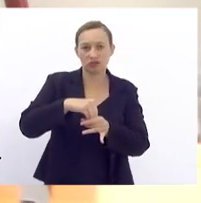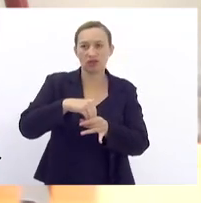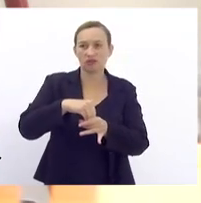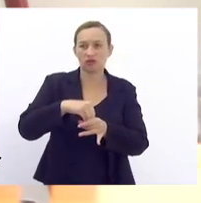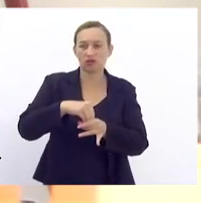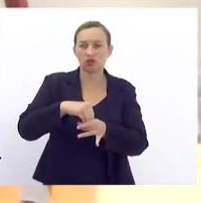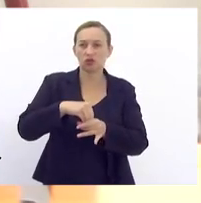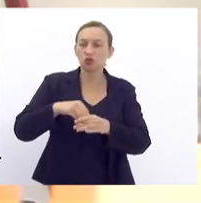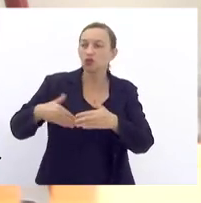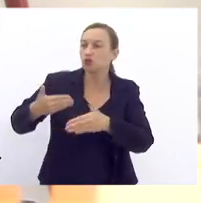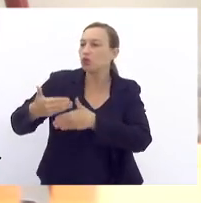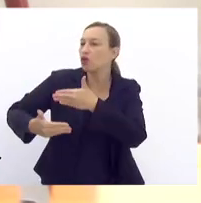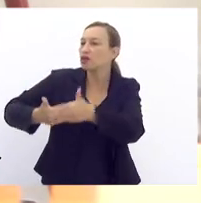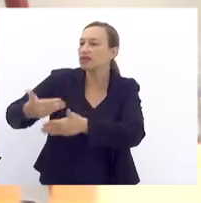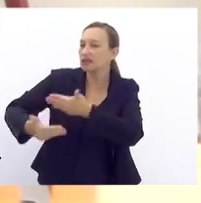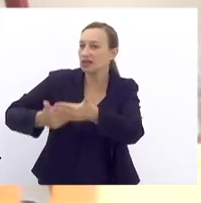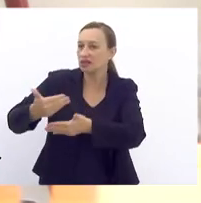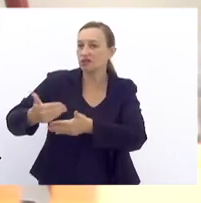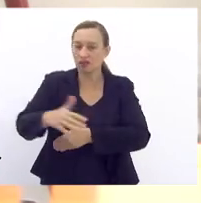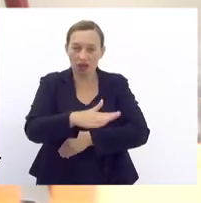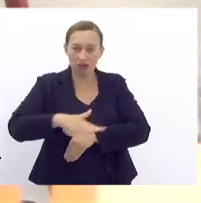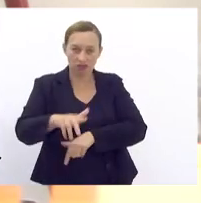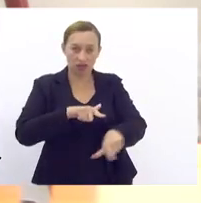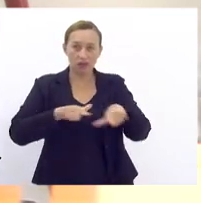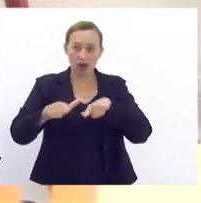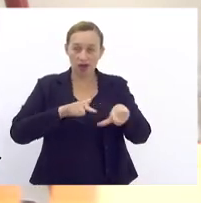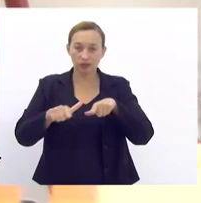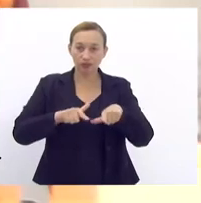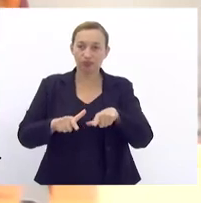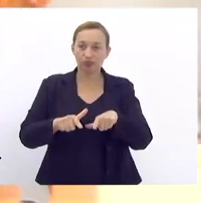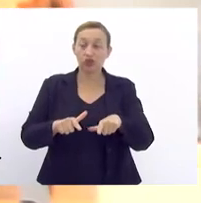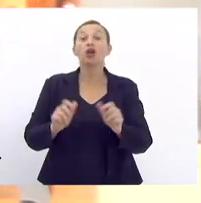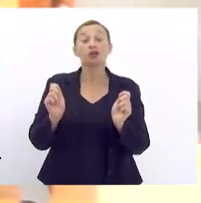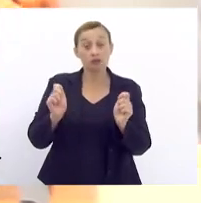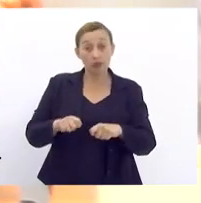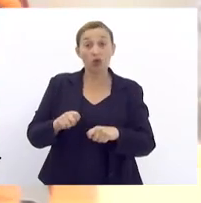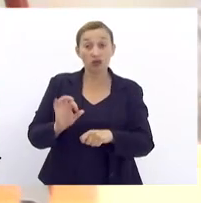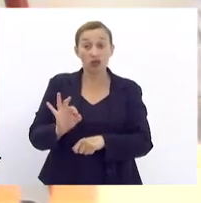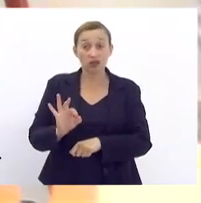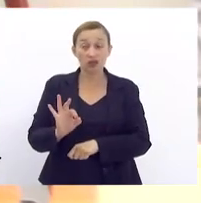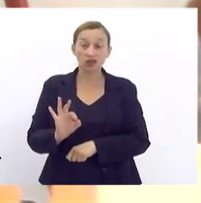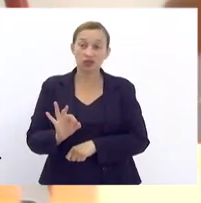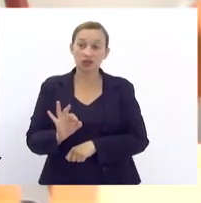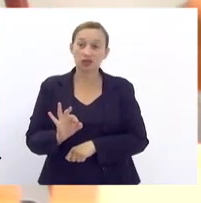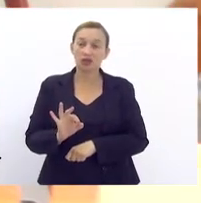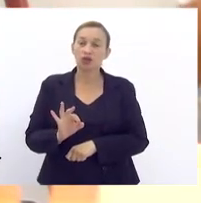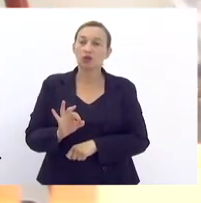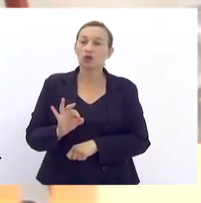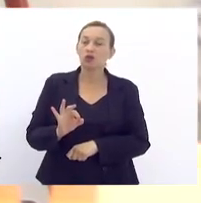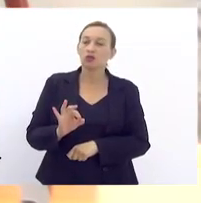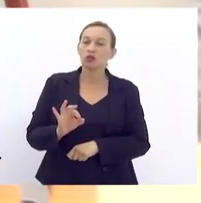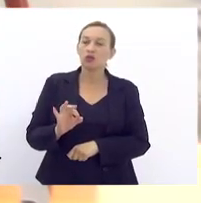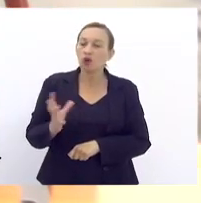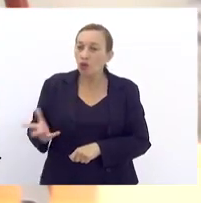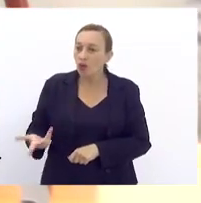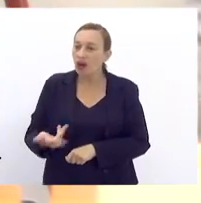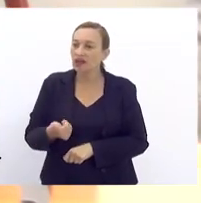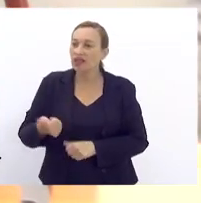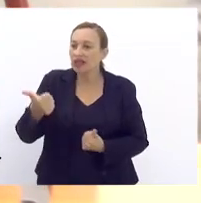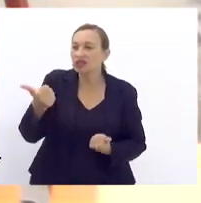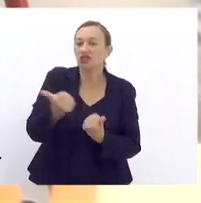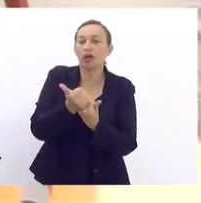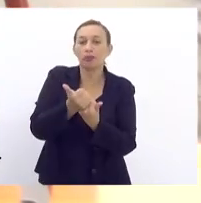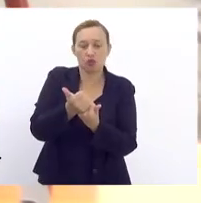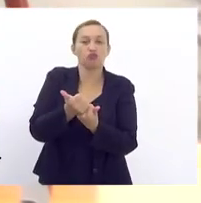deste processo dentro deste mercado né E que possa ser de fato na gente um instrumento eficaz de apoio